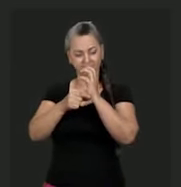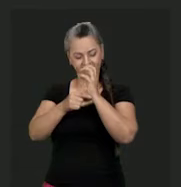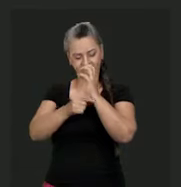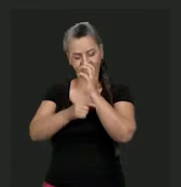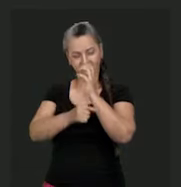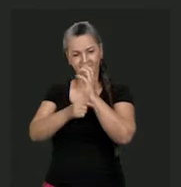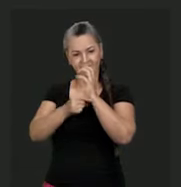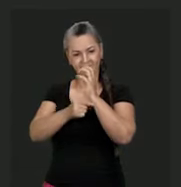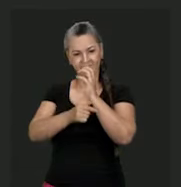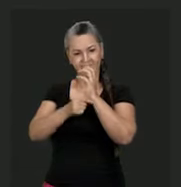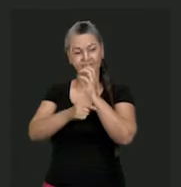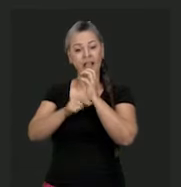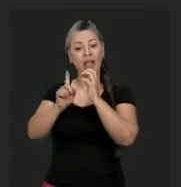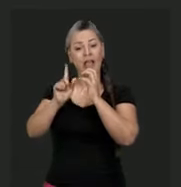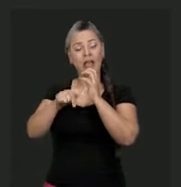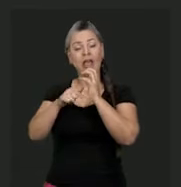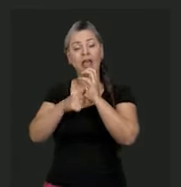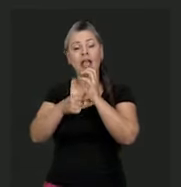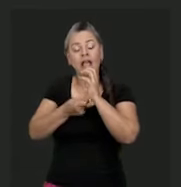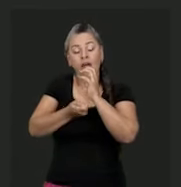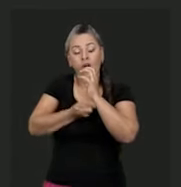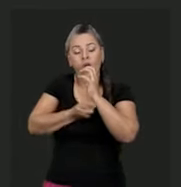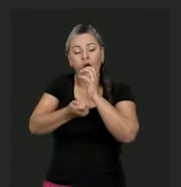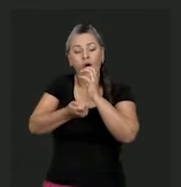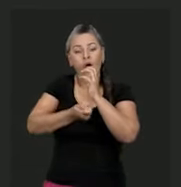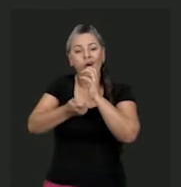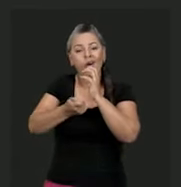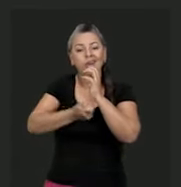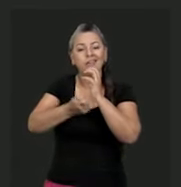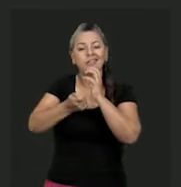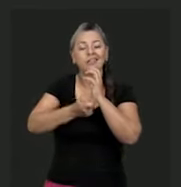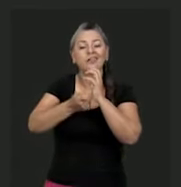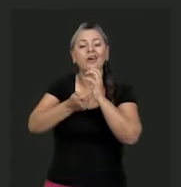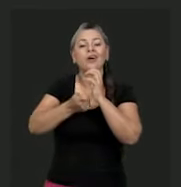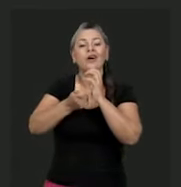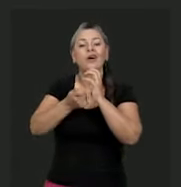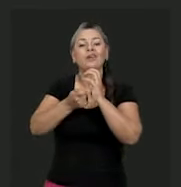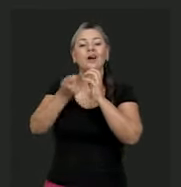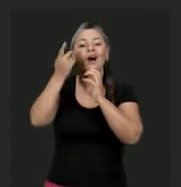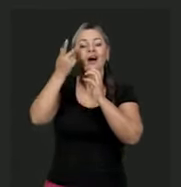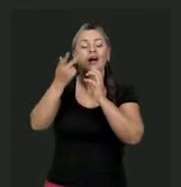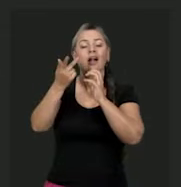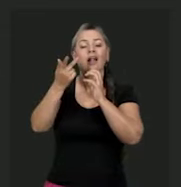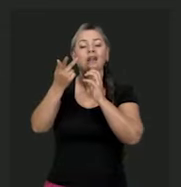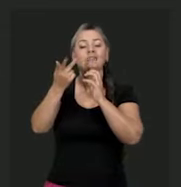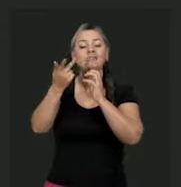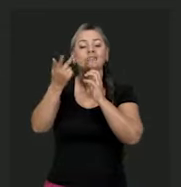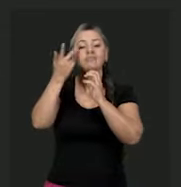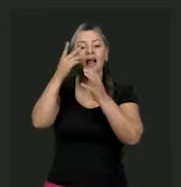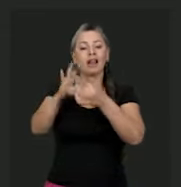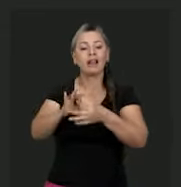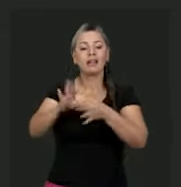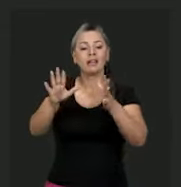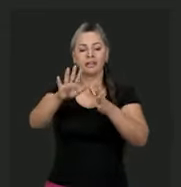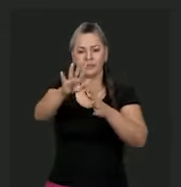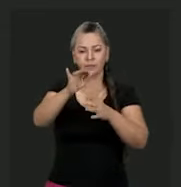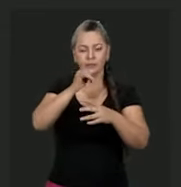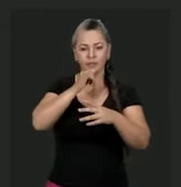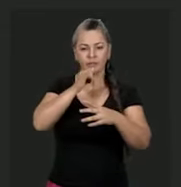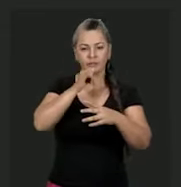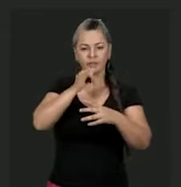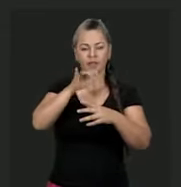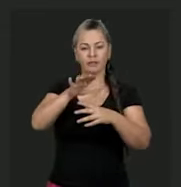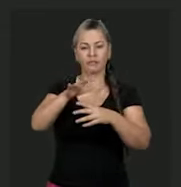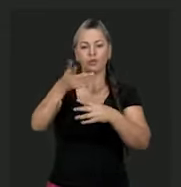involuntária. Então, é aquela parte que não depende da nossa consciência, como a respiração,